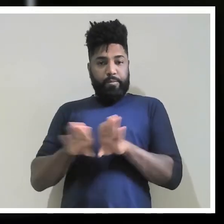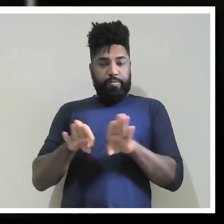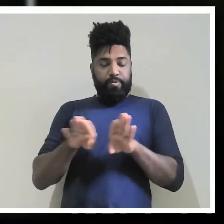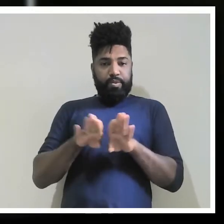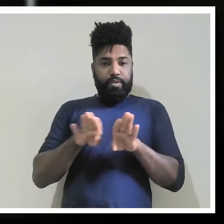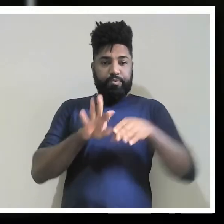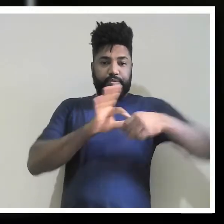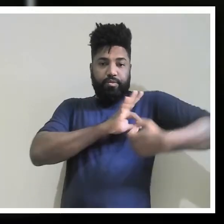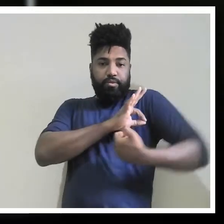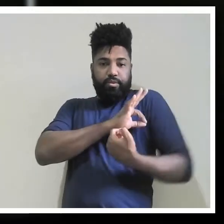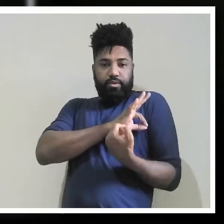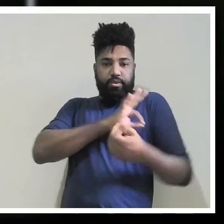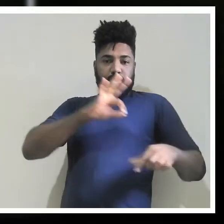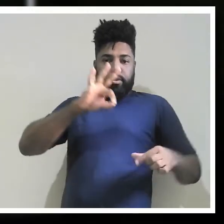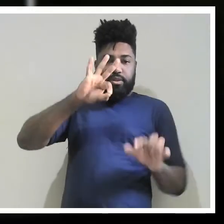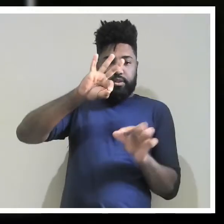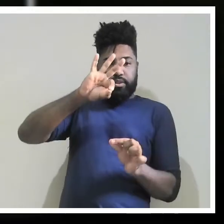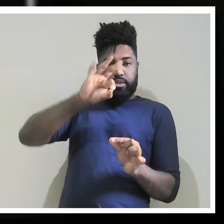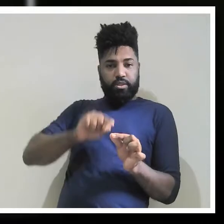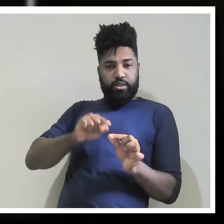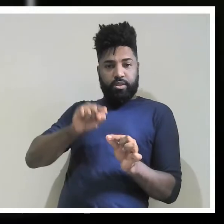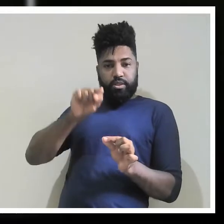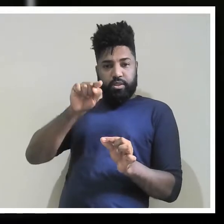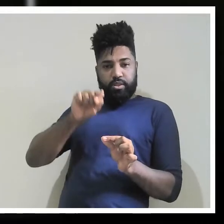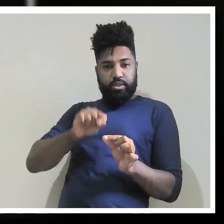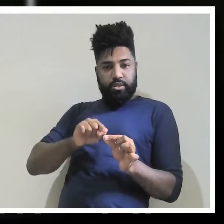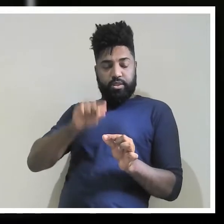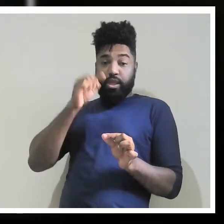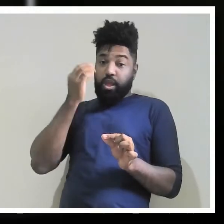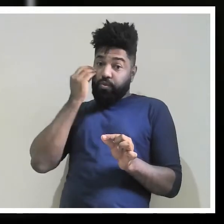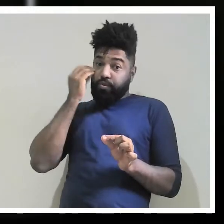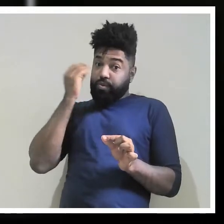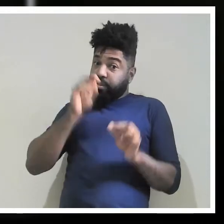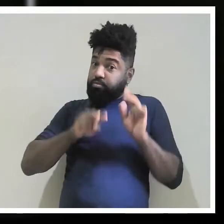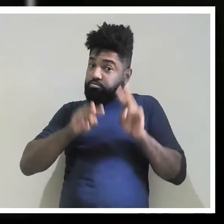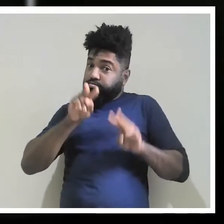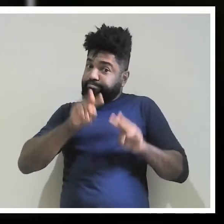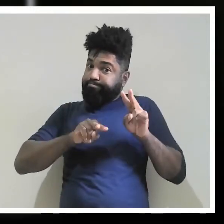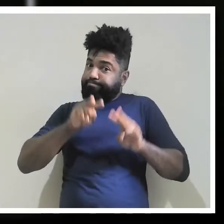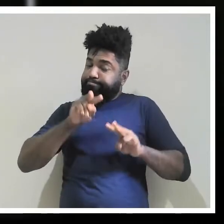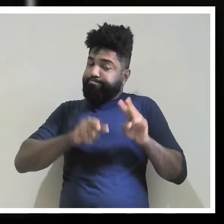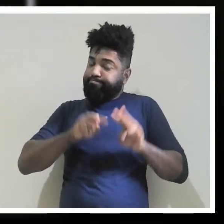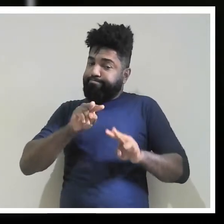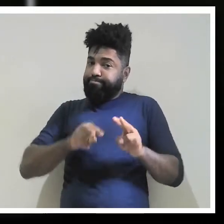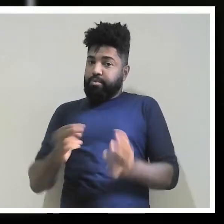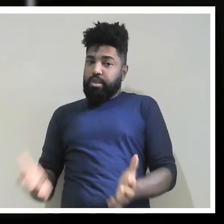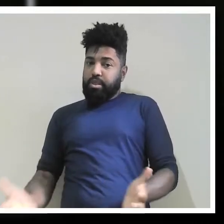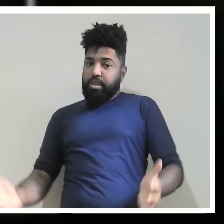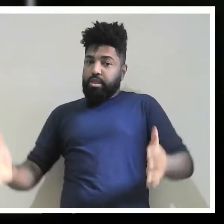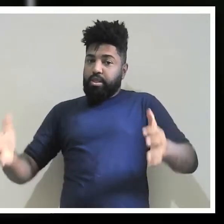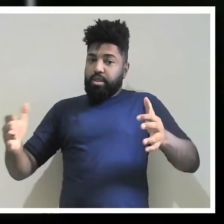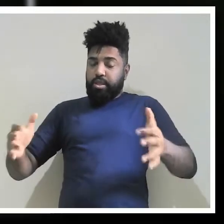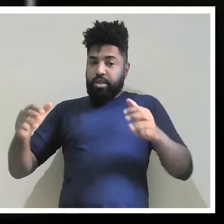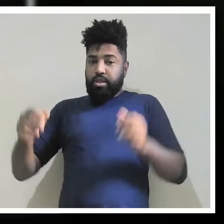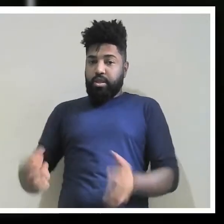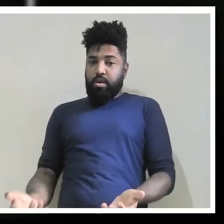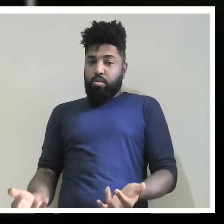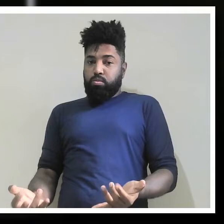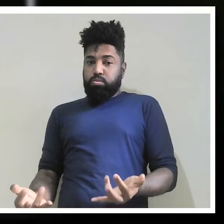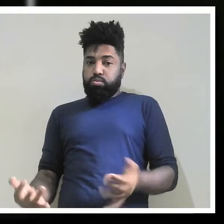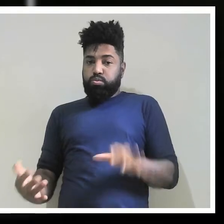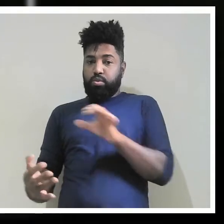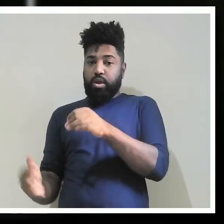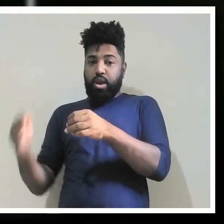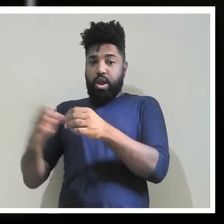termômetro na glicerina para nós podermos monitorar a temperatura do banho. Claro que a temperatura do banho é diferente da temperatura lá dentro